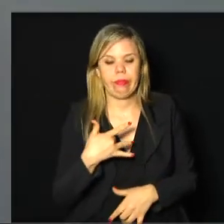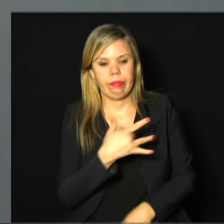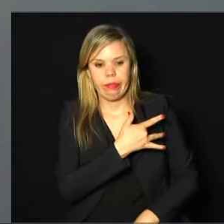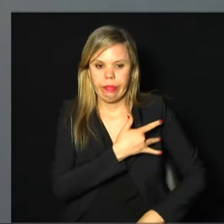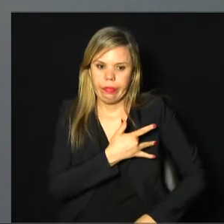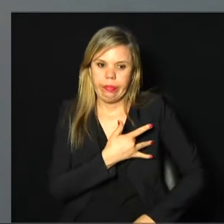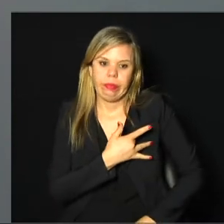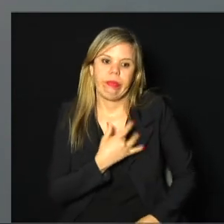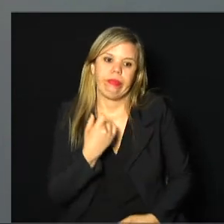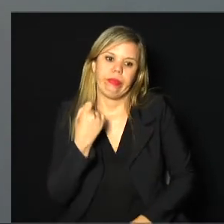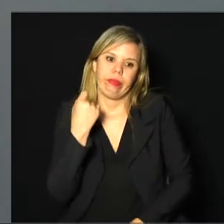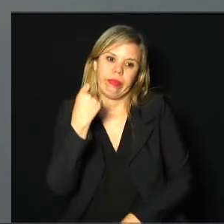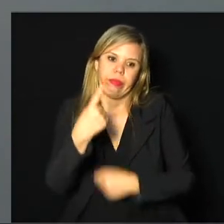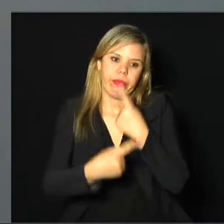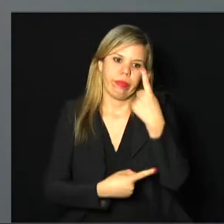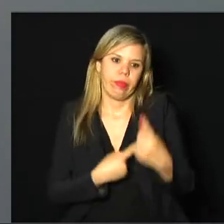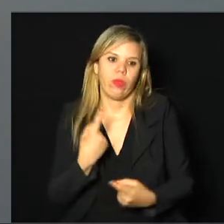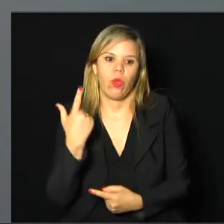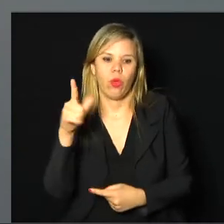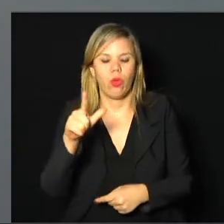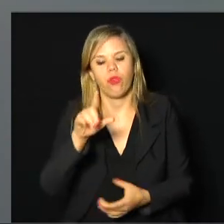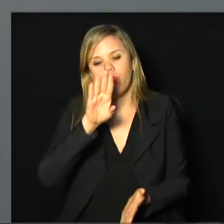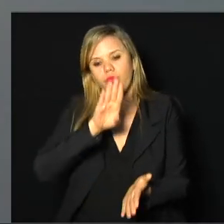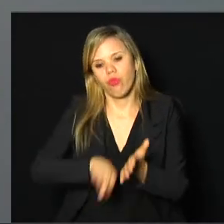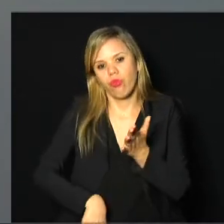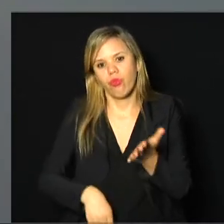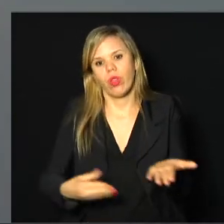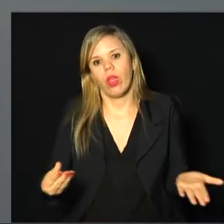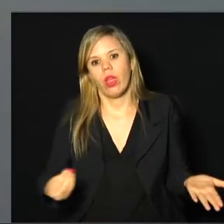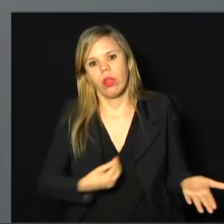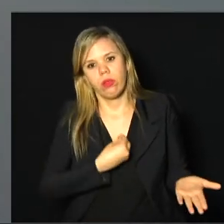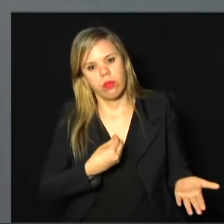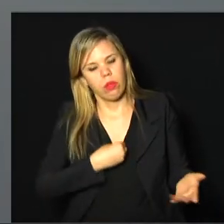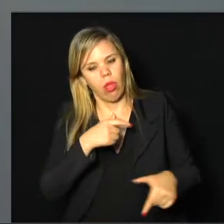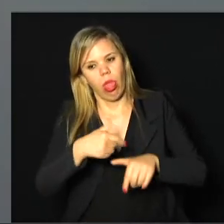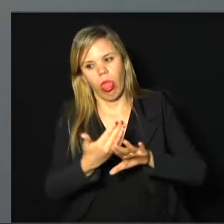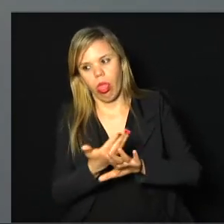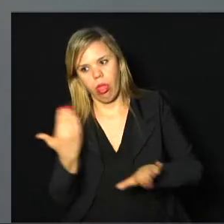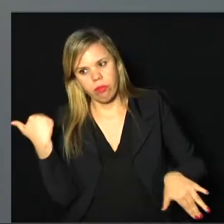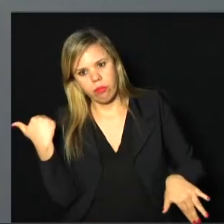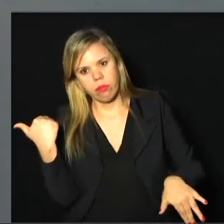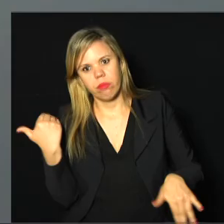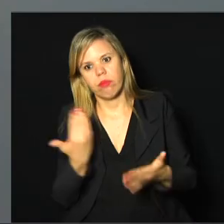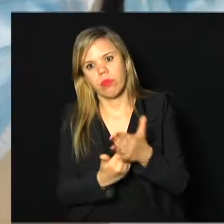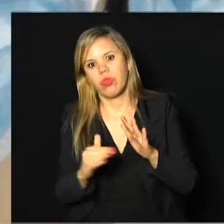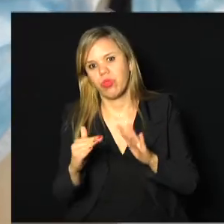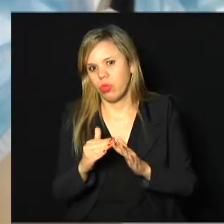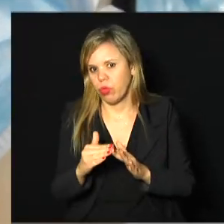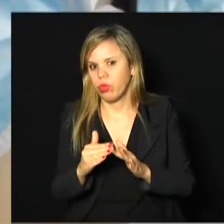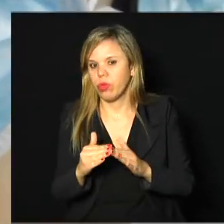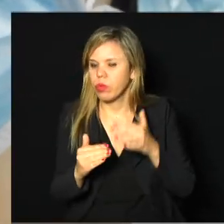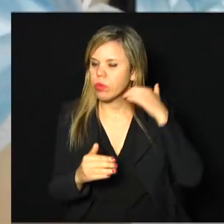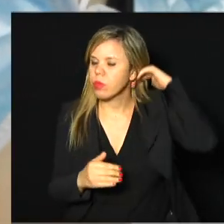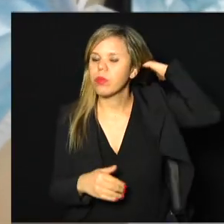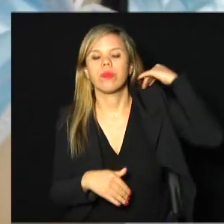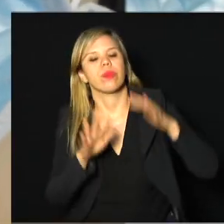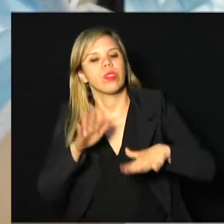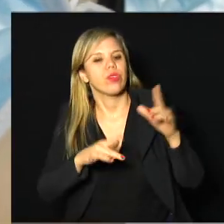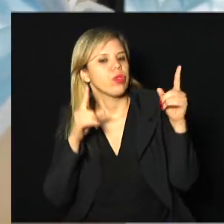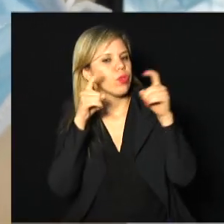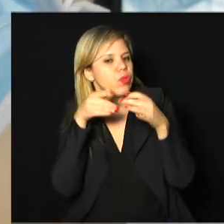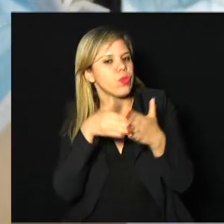de saúde, algumas delas ou nos tirando temporariamente, né, do trabalho, da escola, né, às